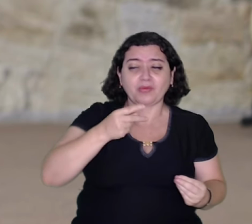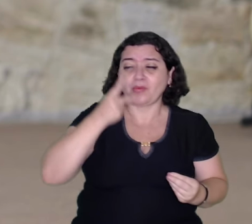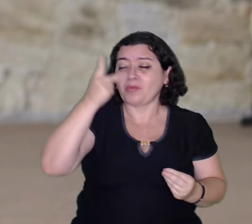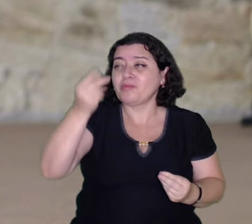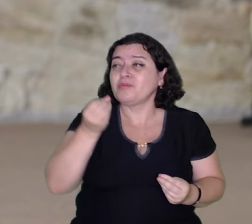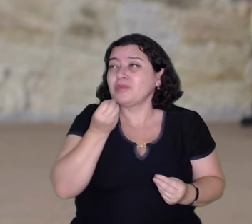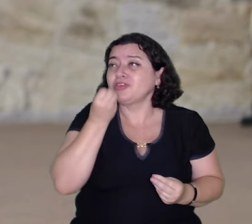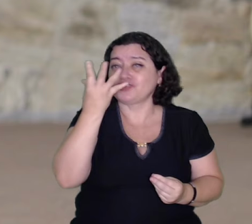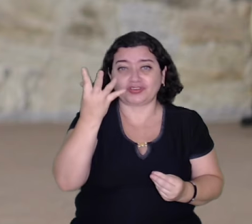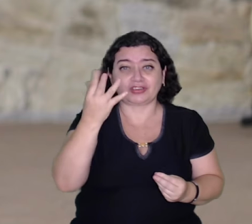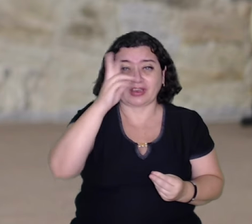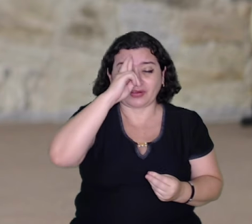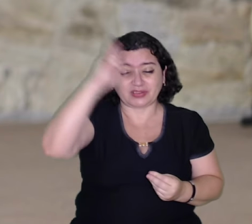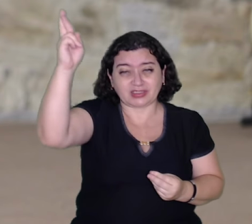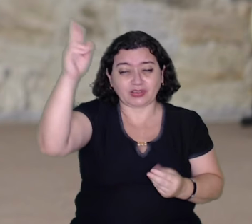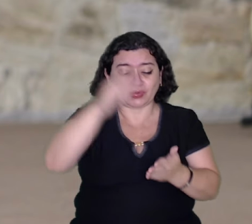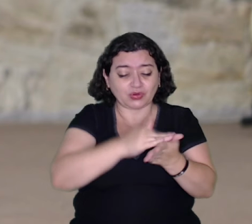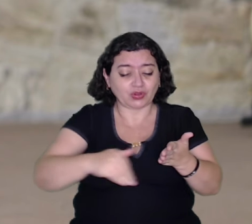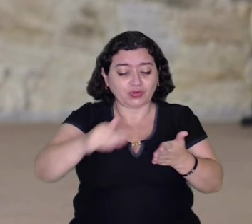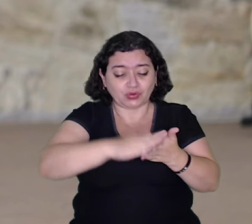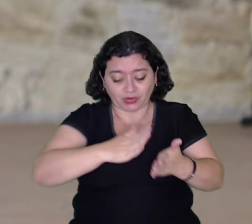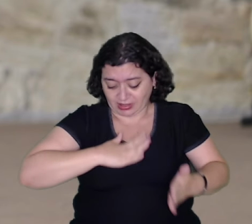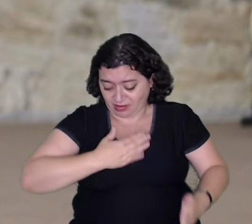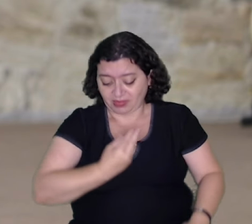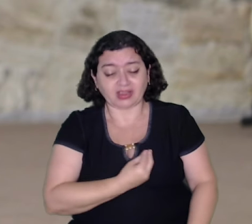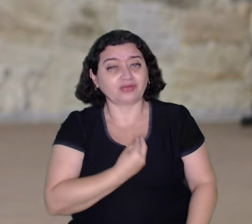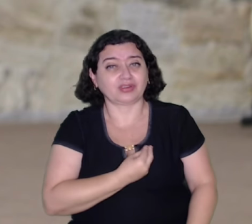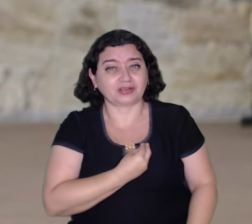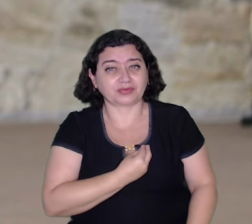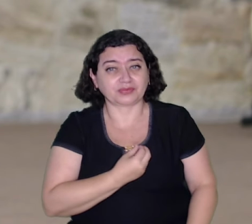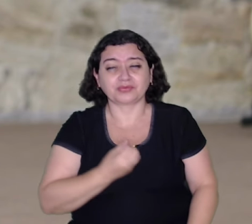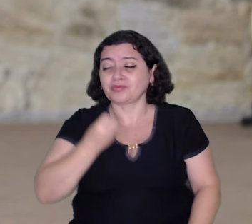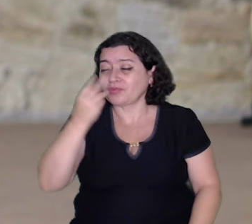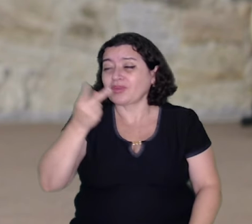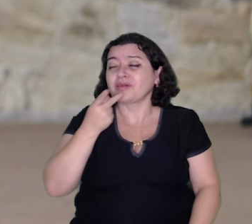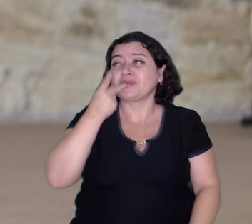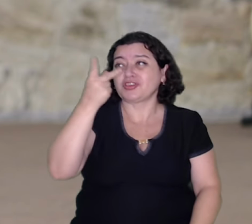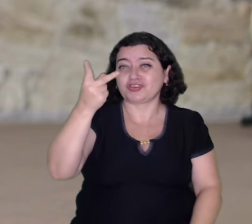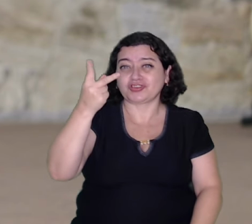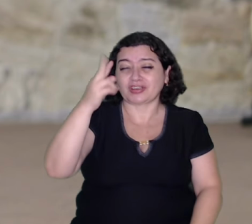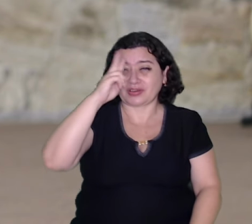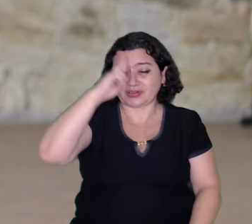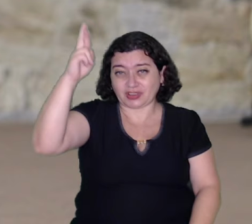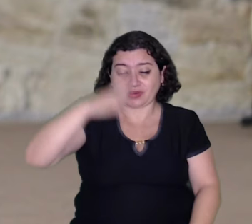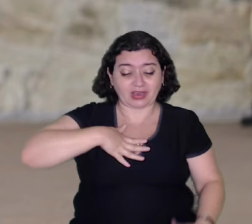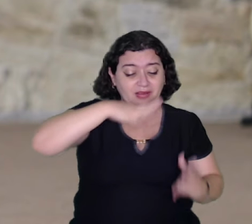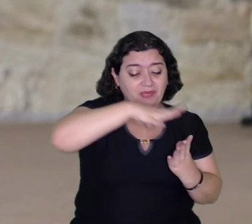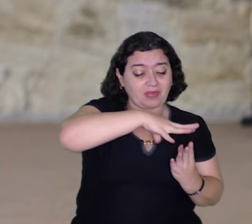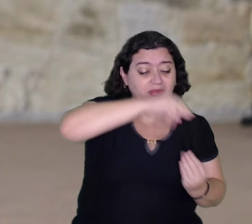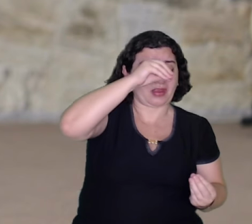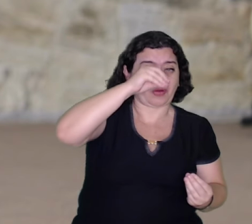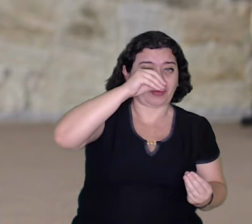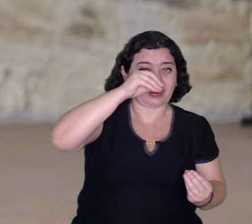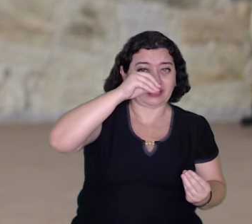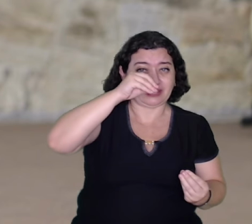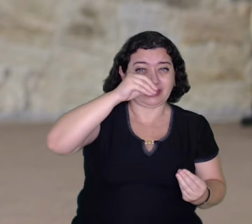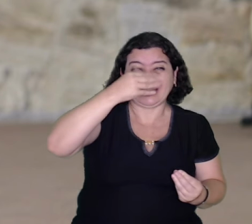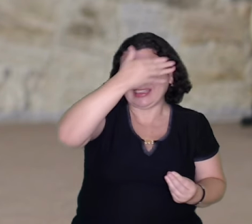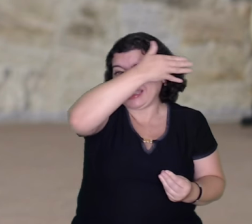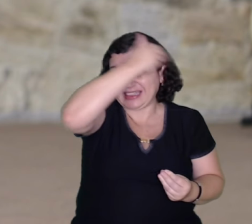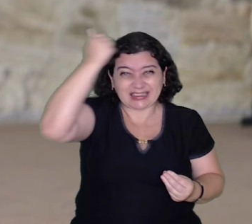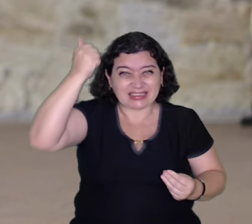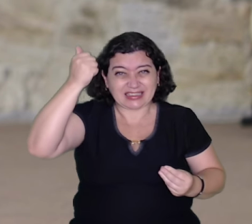Senhor, todo o meu ser, bendiga, ó Senhor, a minha alma, e não esqueça